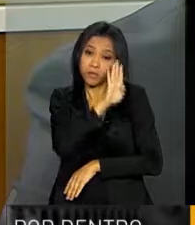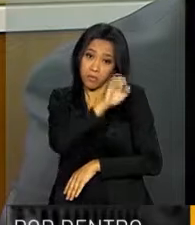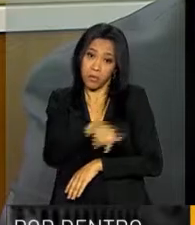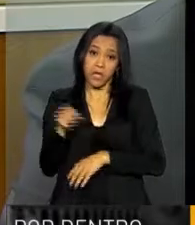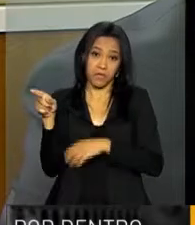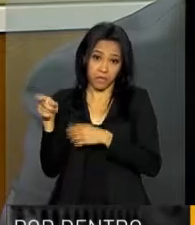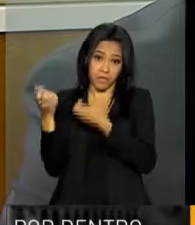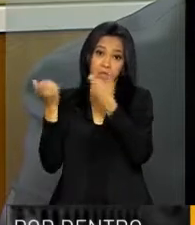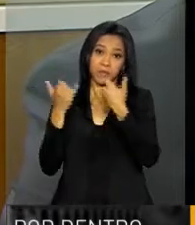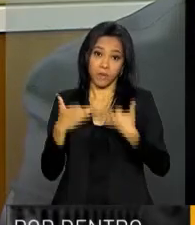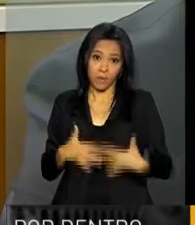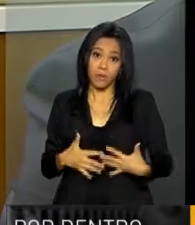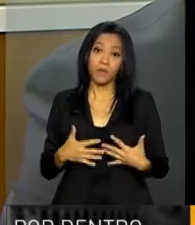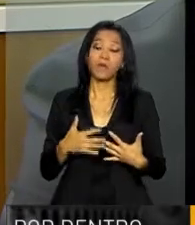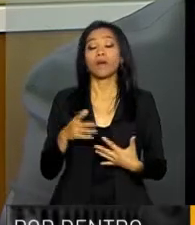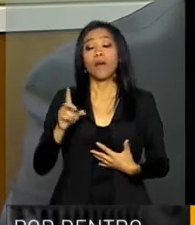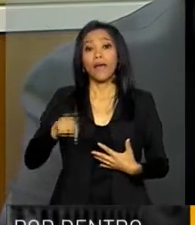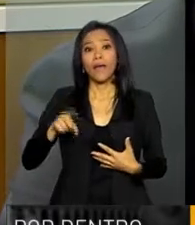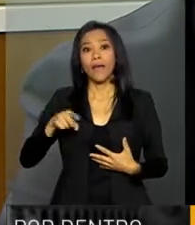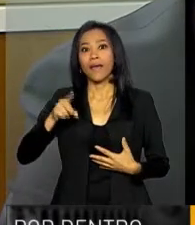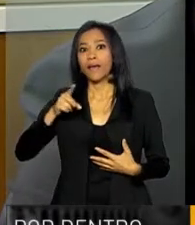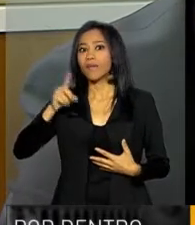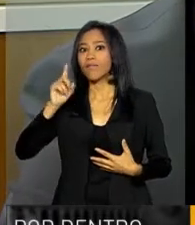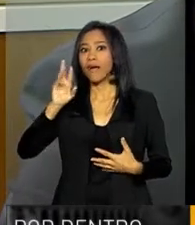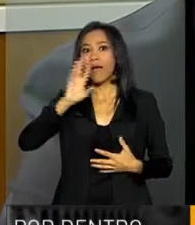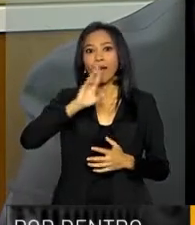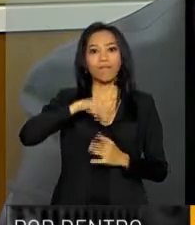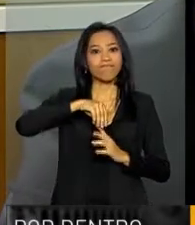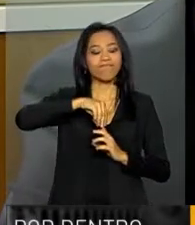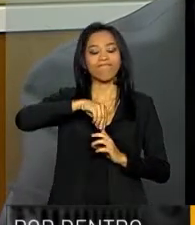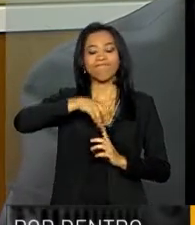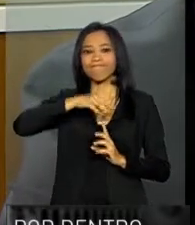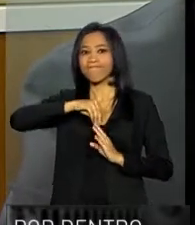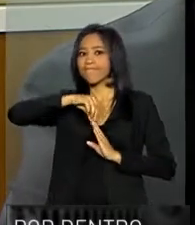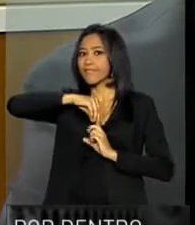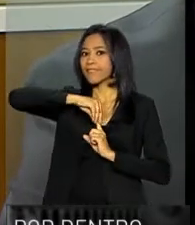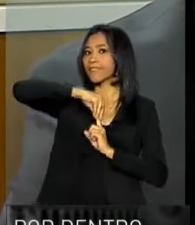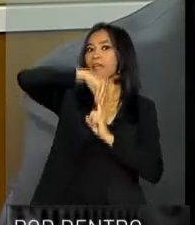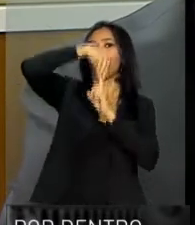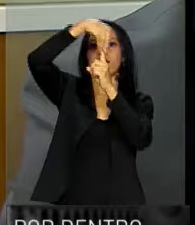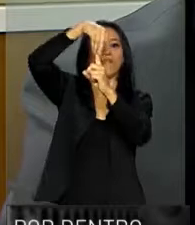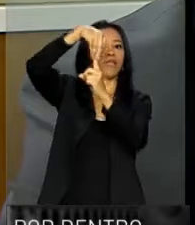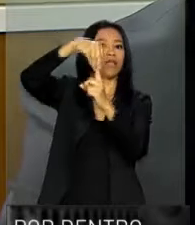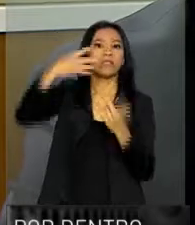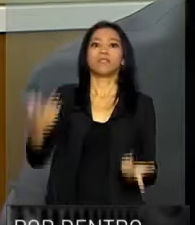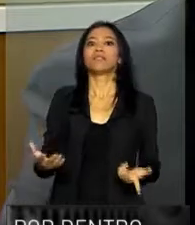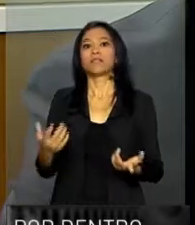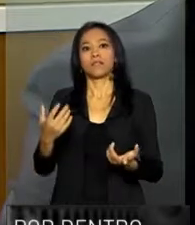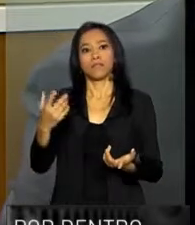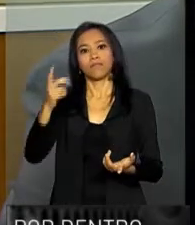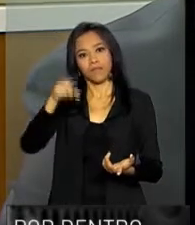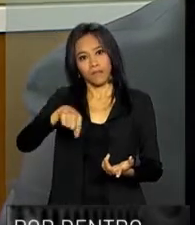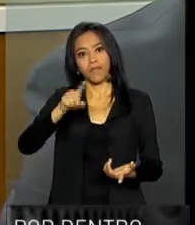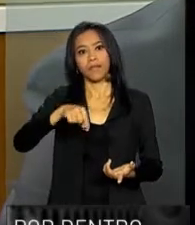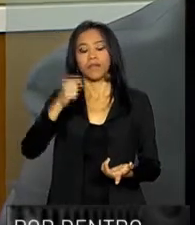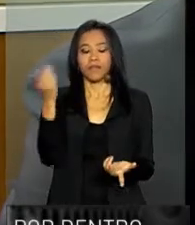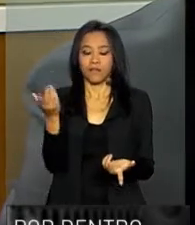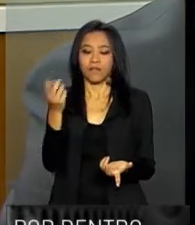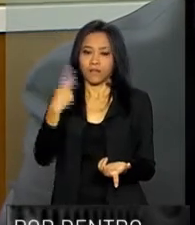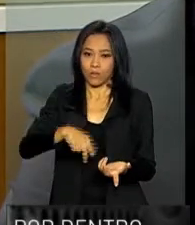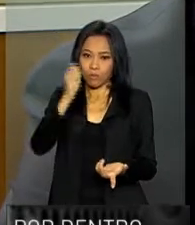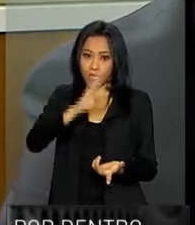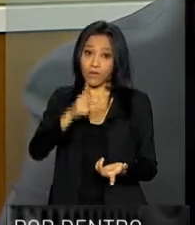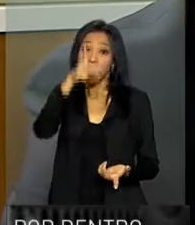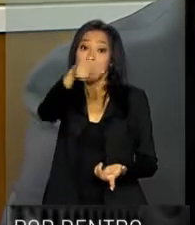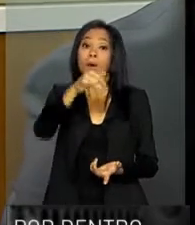júlio é simbólico do brasil ele tem ele é nosso símbolo como nova iorque estados unidos ao país para a frança